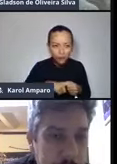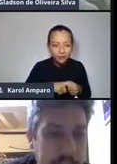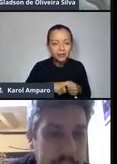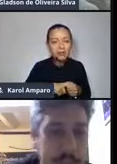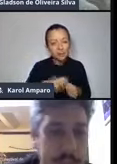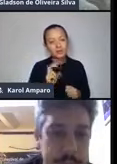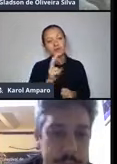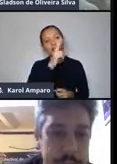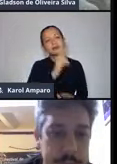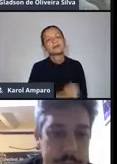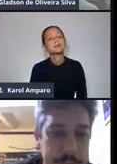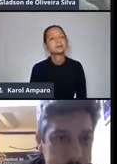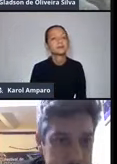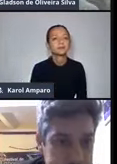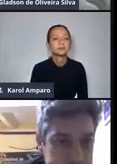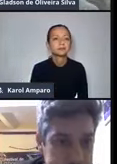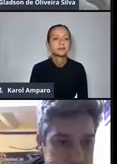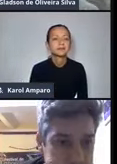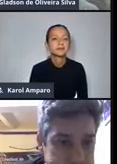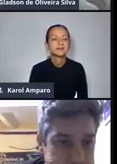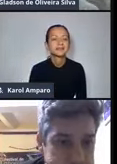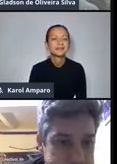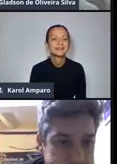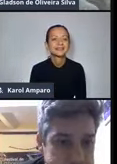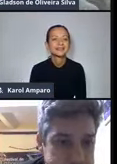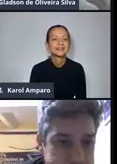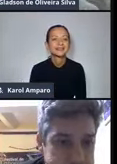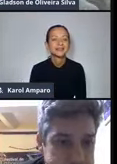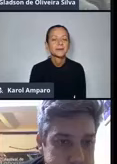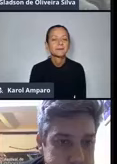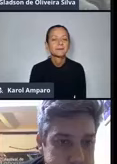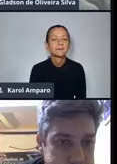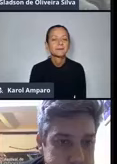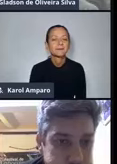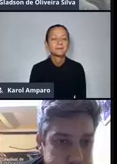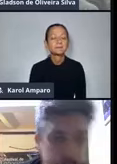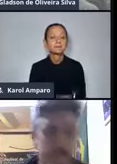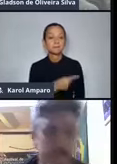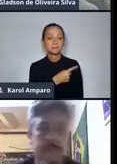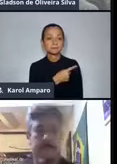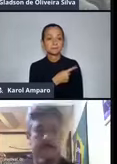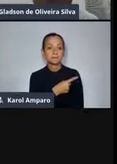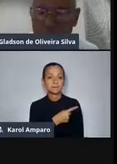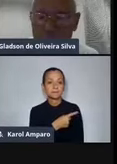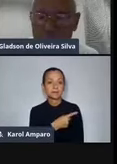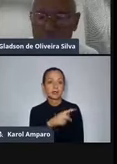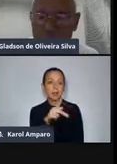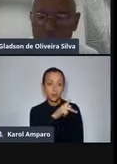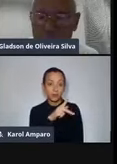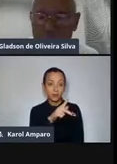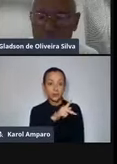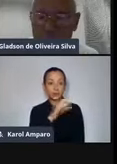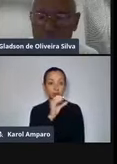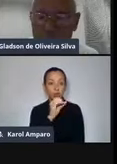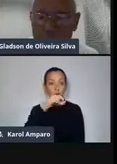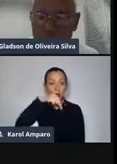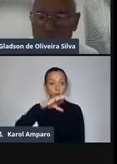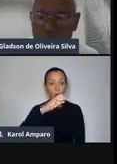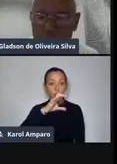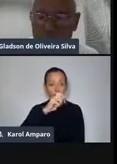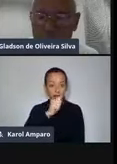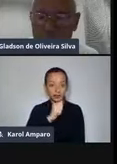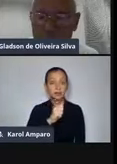Pode falar. Ah, pois não. Então, aí estamos com o seu Ayrton Neves Moura, o mestre Onça.